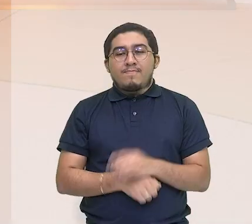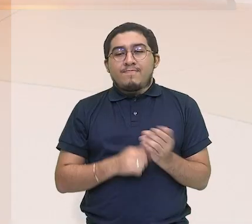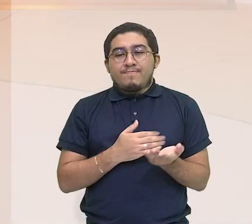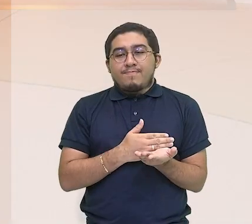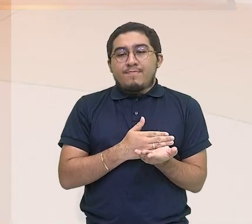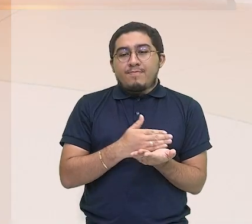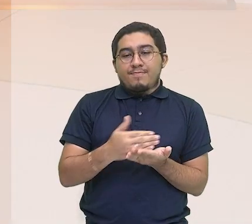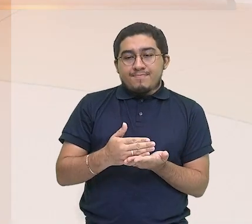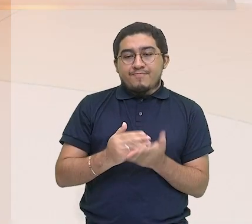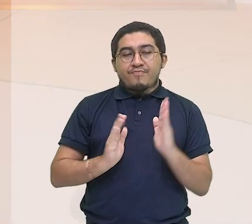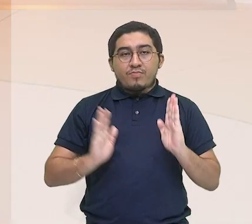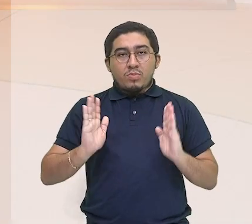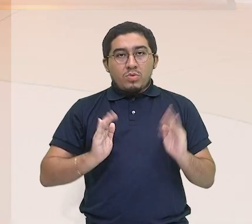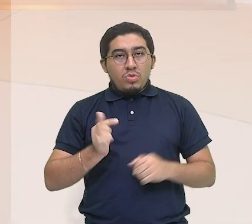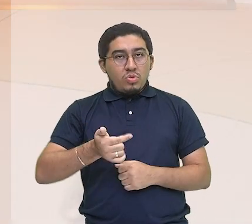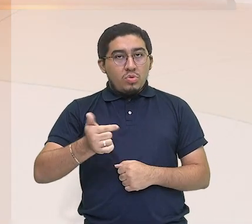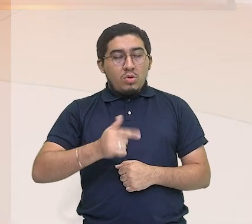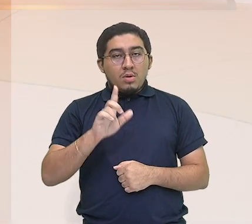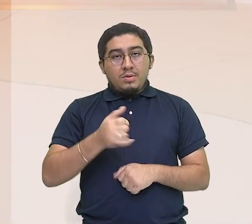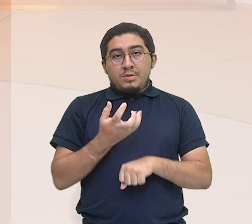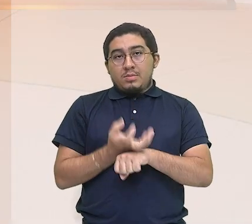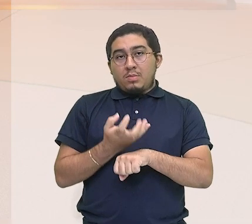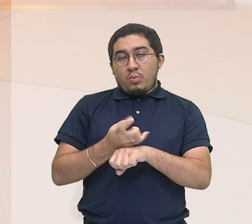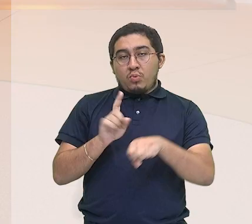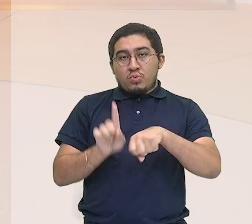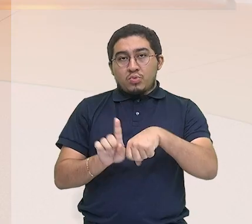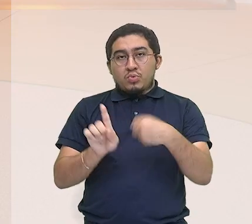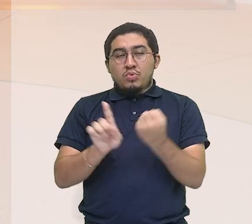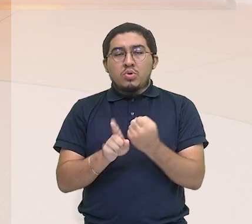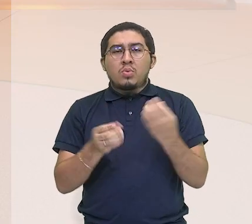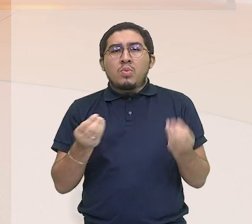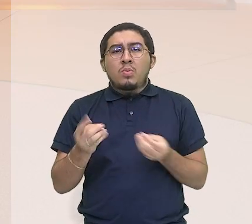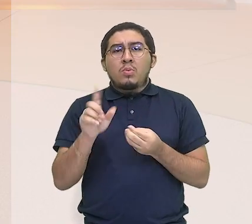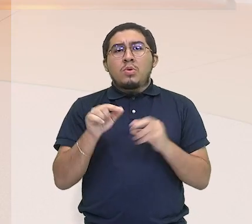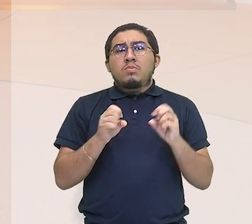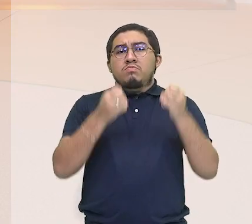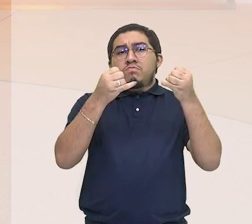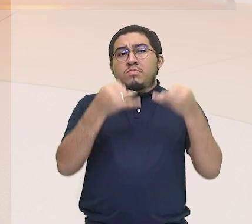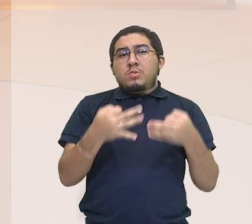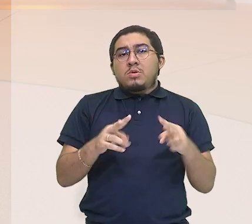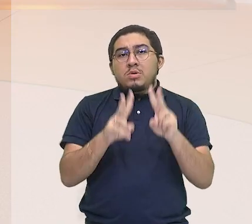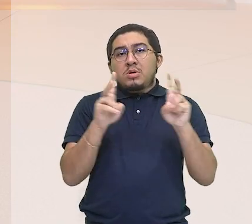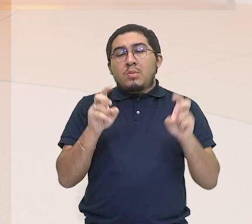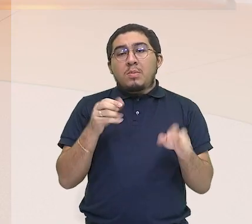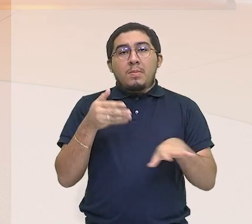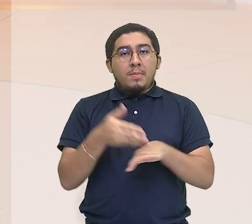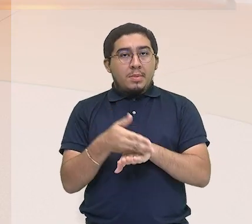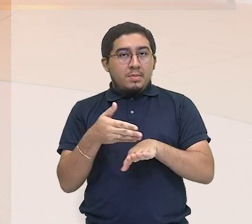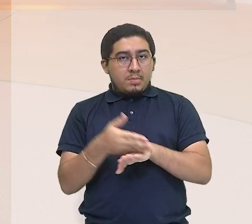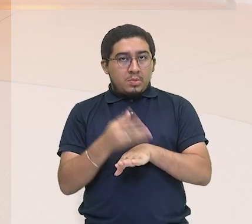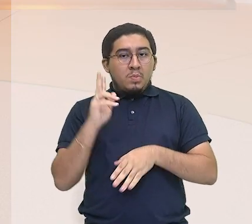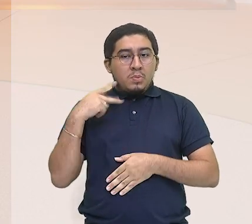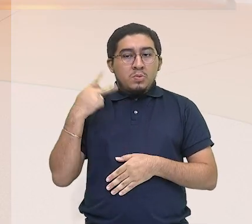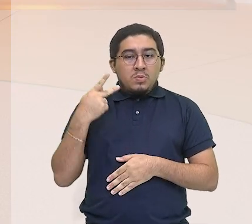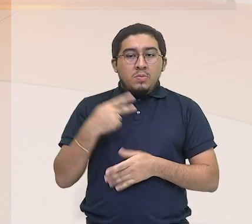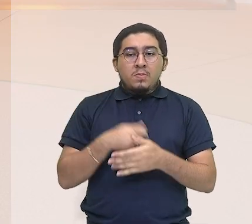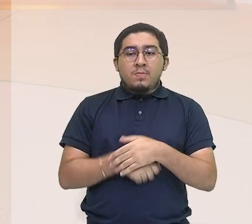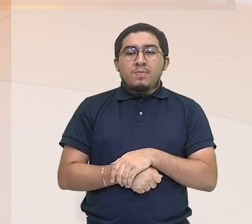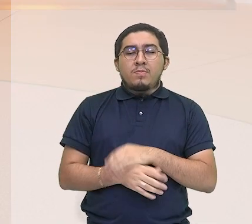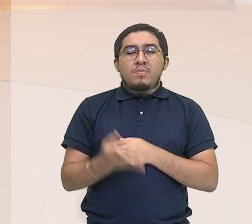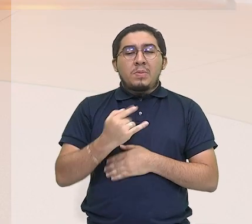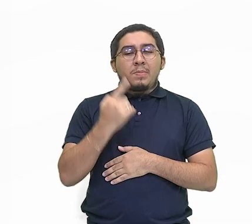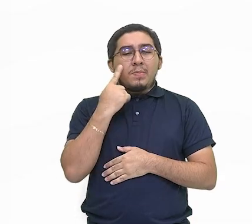Iniciamos a unidade 2 do componente curricular Sociologia falando de quê? De participação política. Vamos